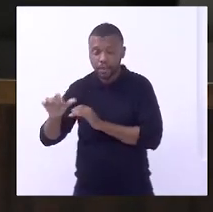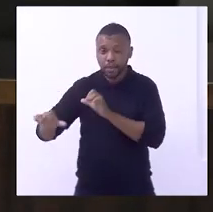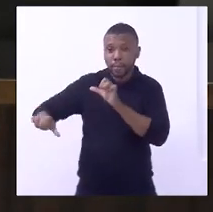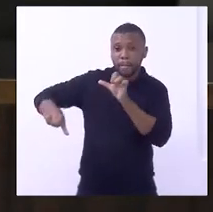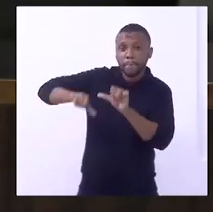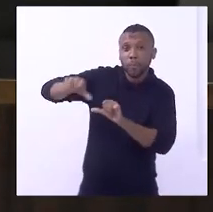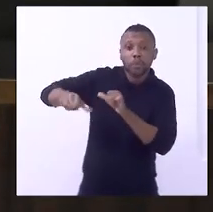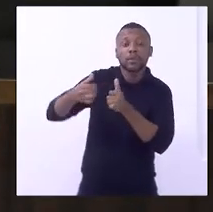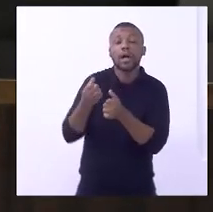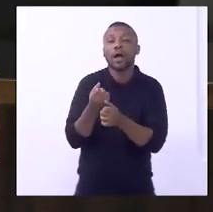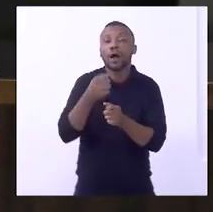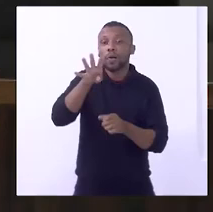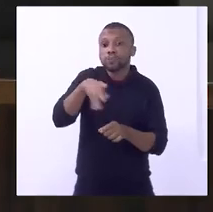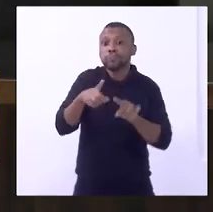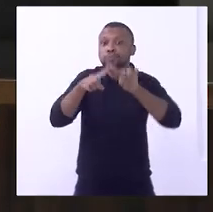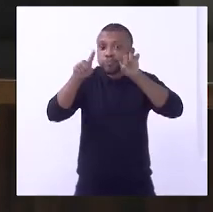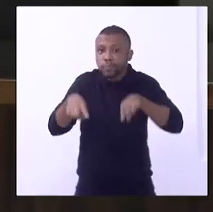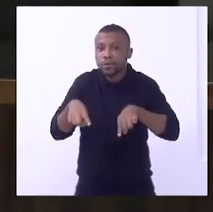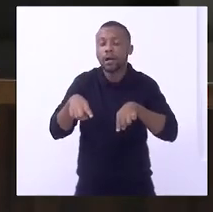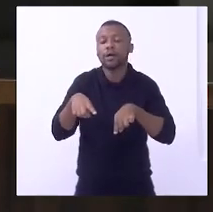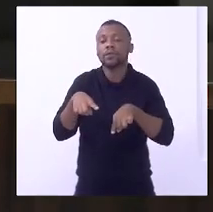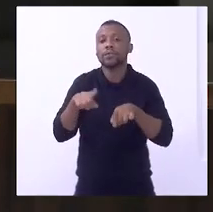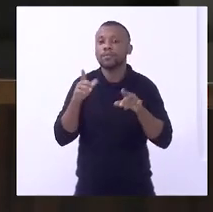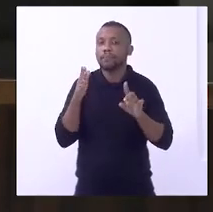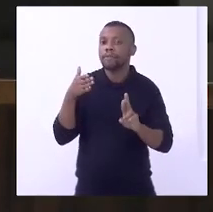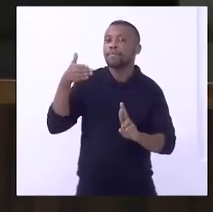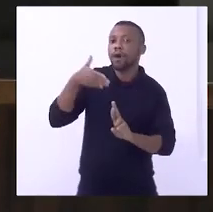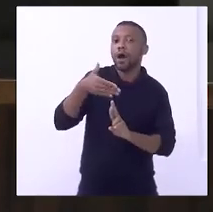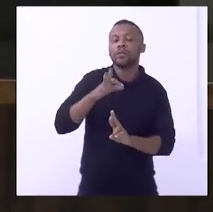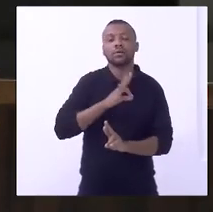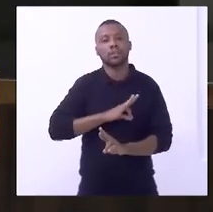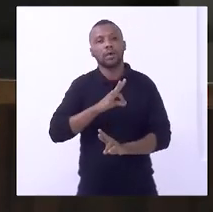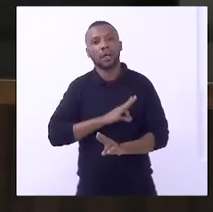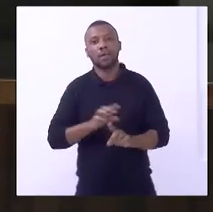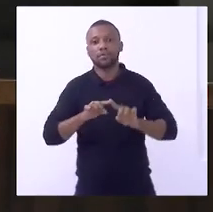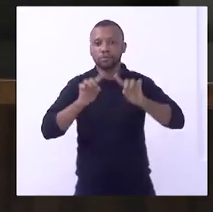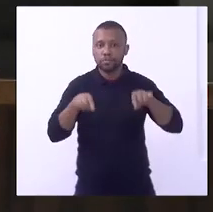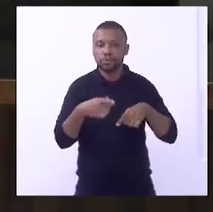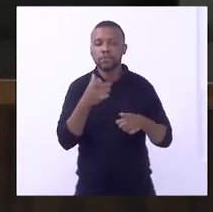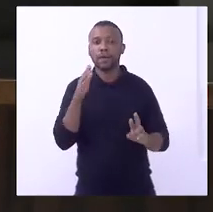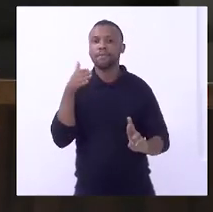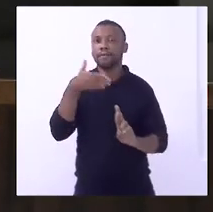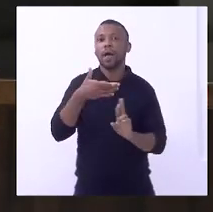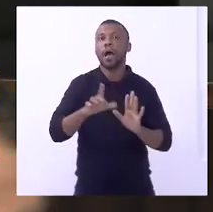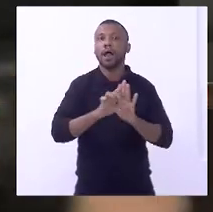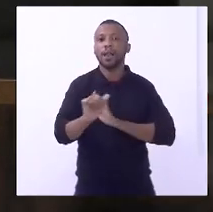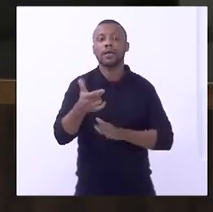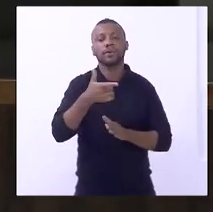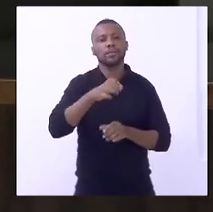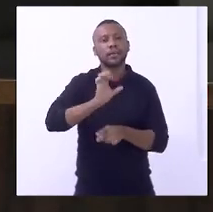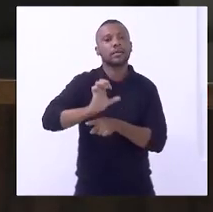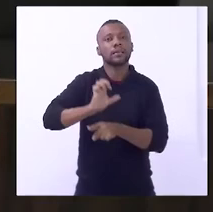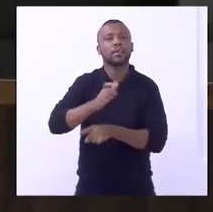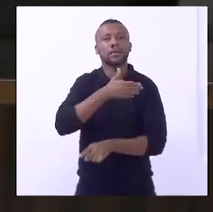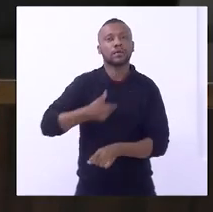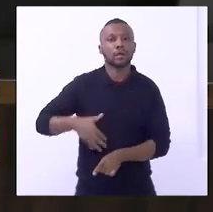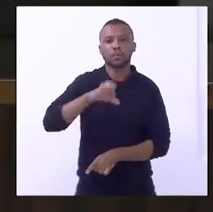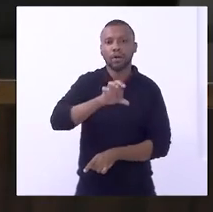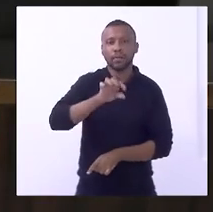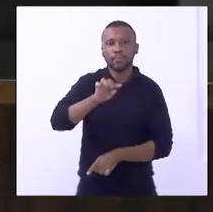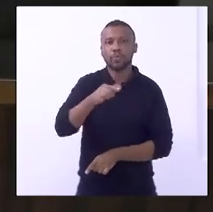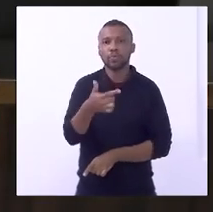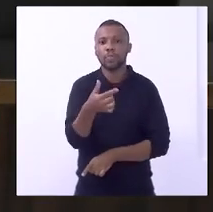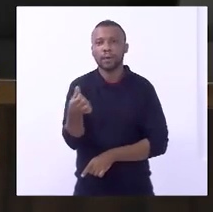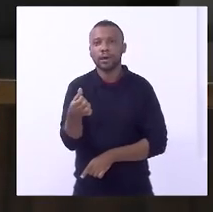administração do Estado do Rio de Janeiro, fixa vencimento para as categorias funcionais que se referem às leis estaduais 926 de